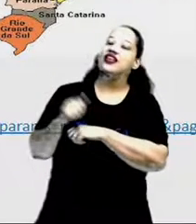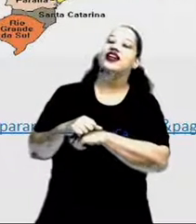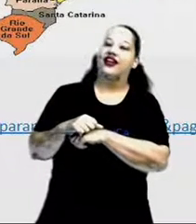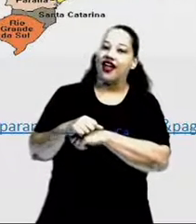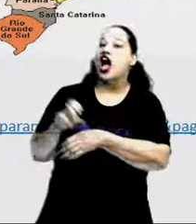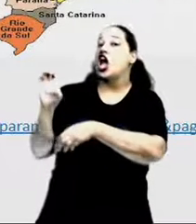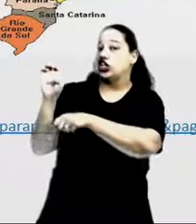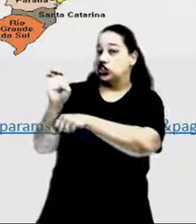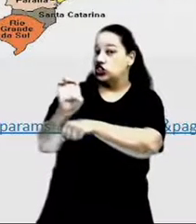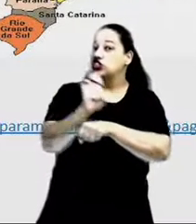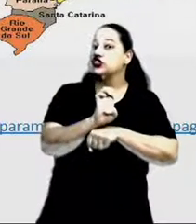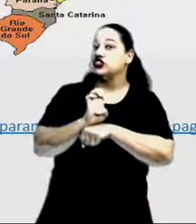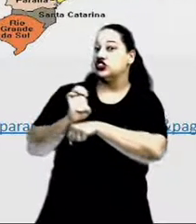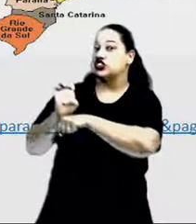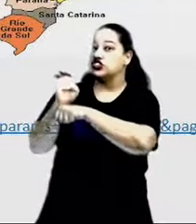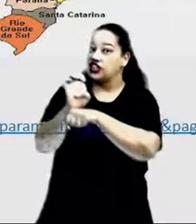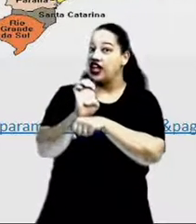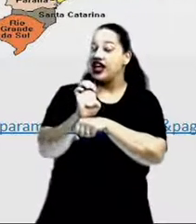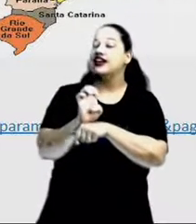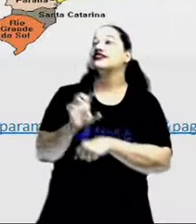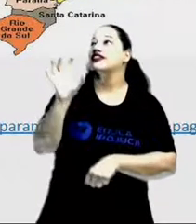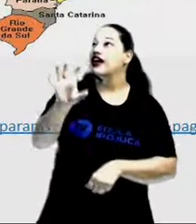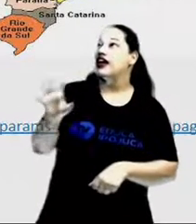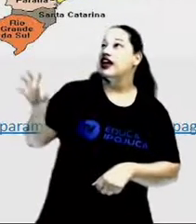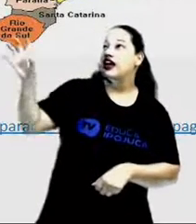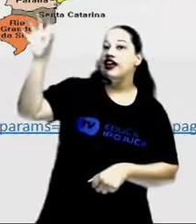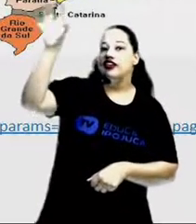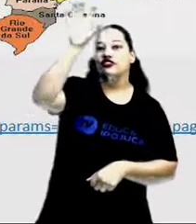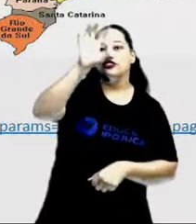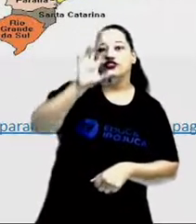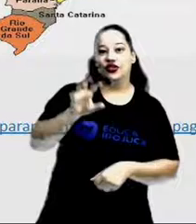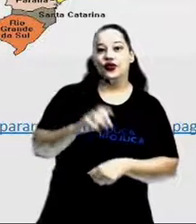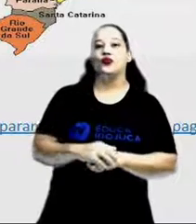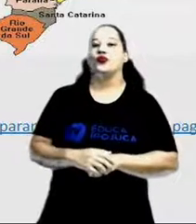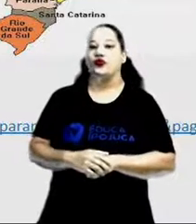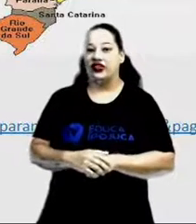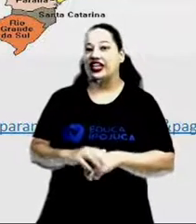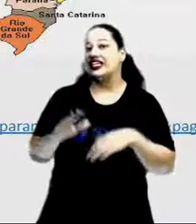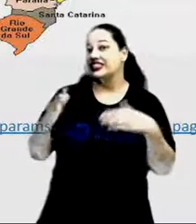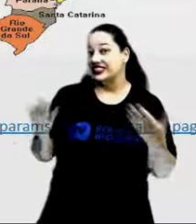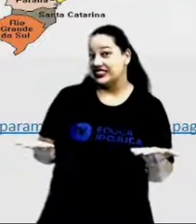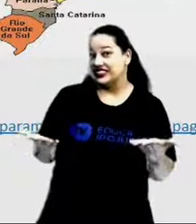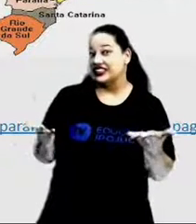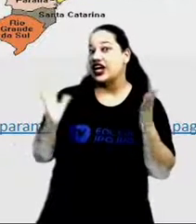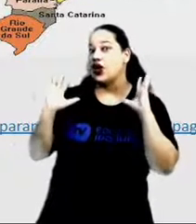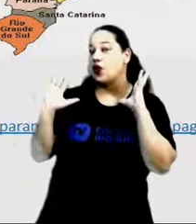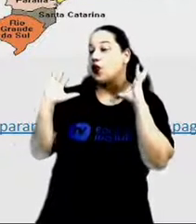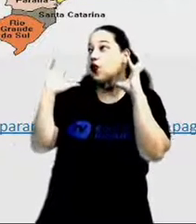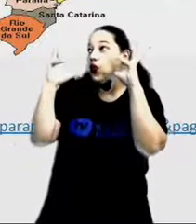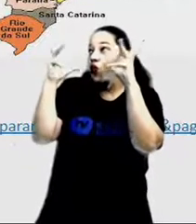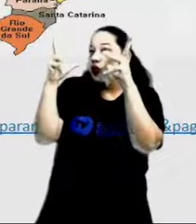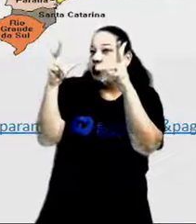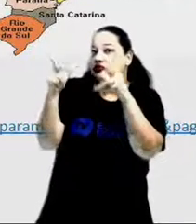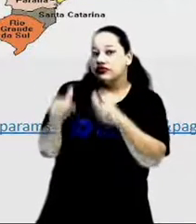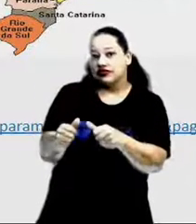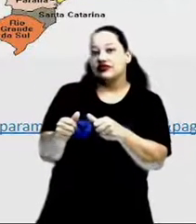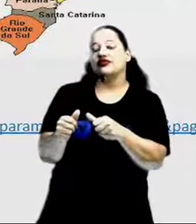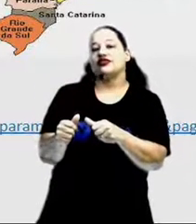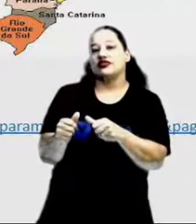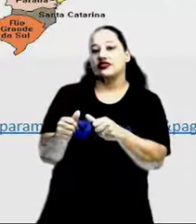estados e as regiões. Então, ele é total, é uma